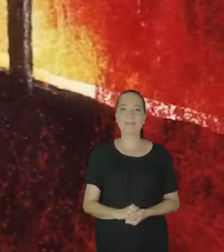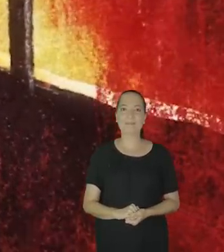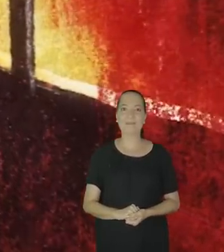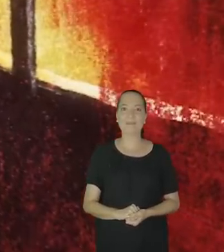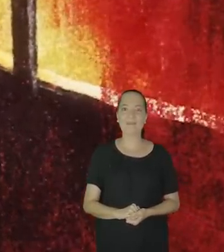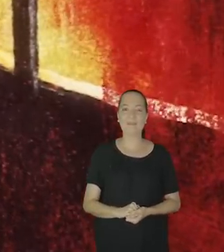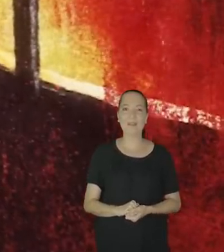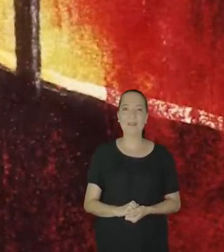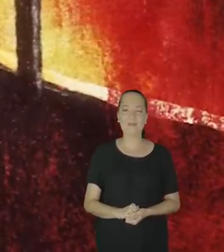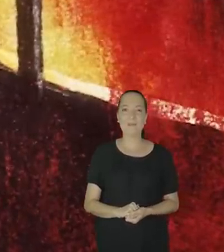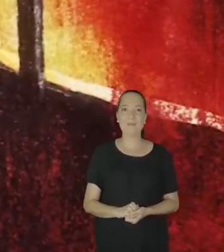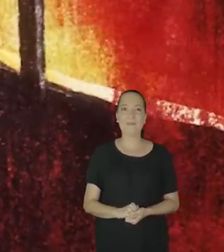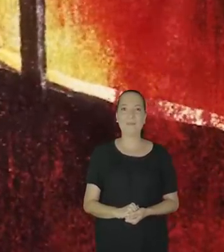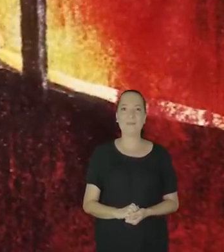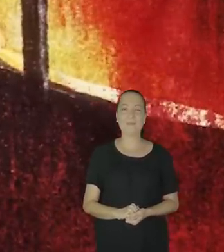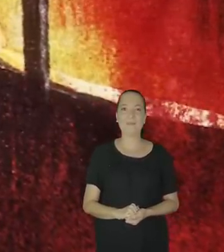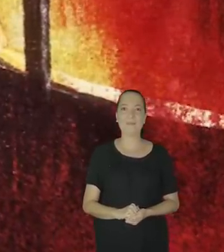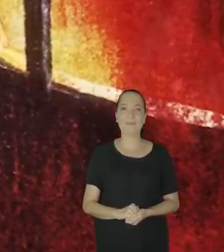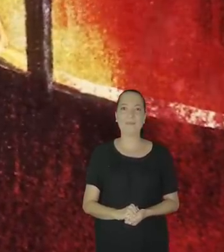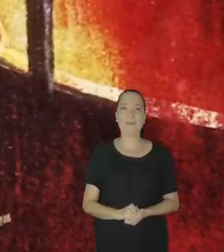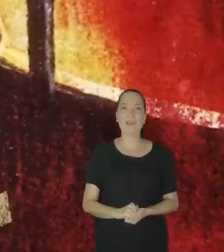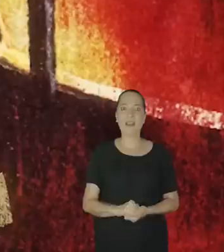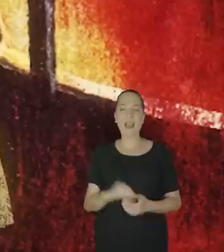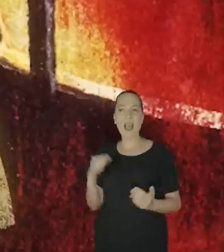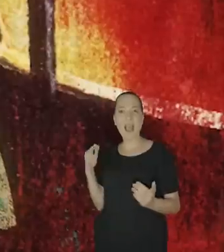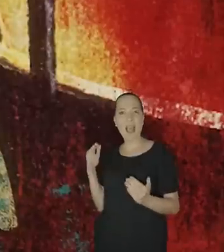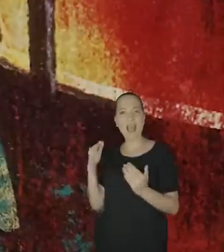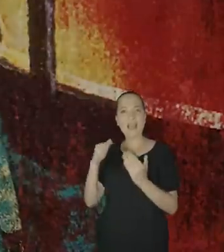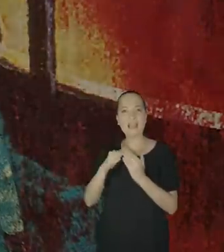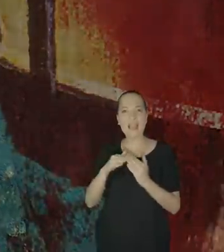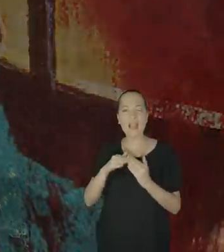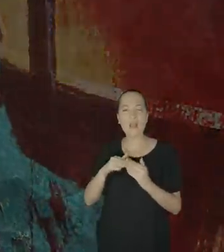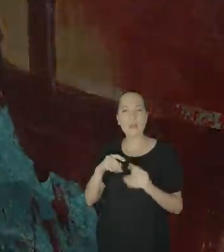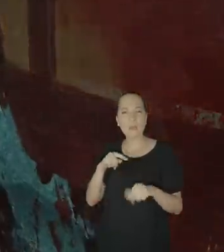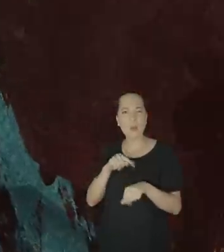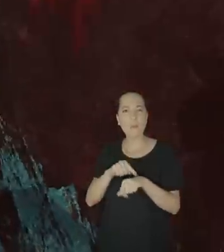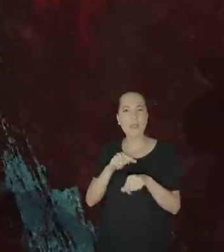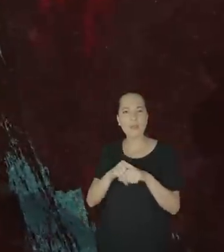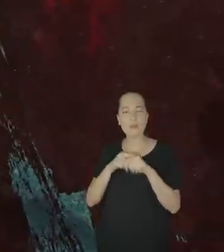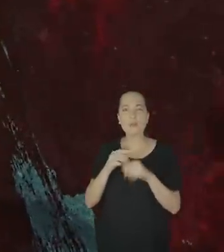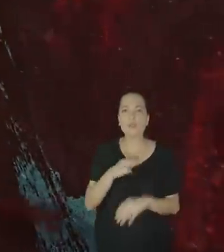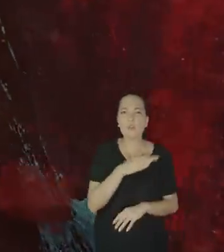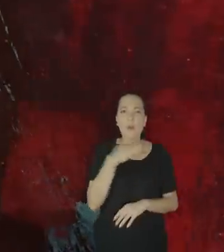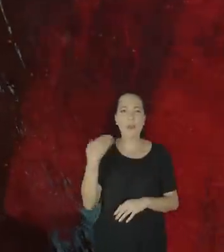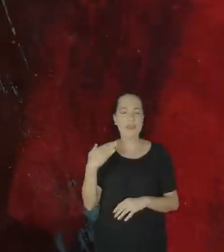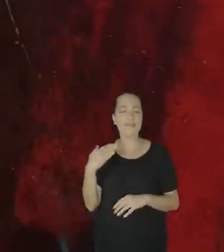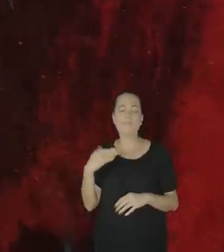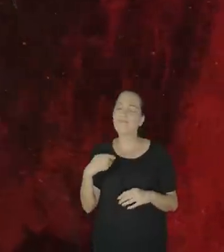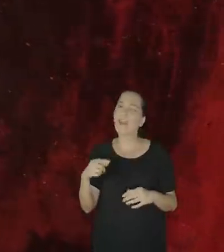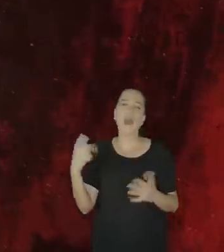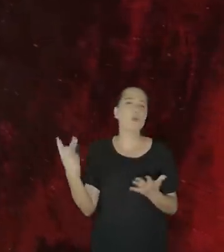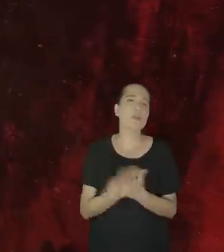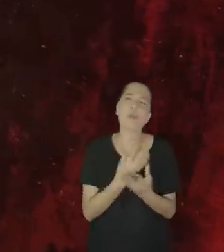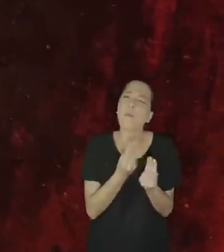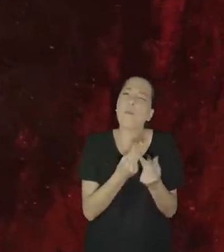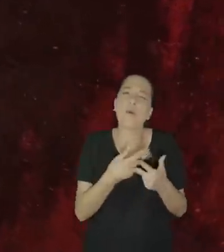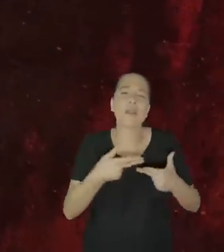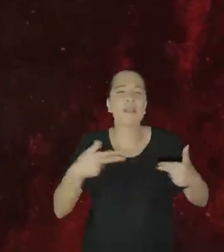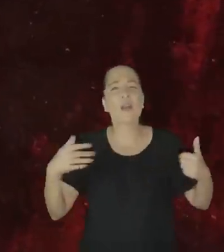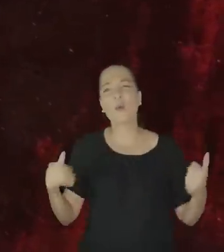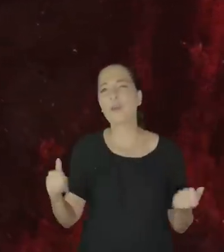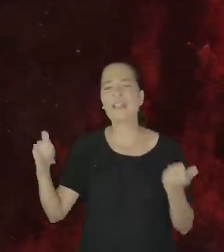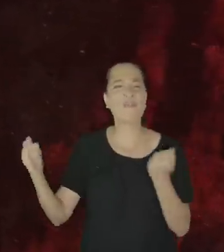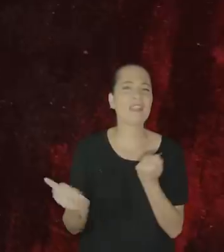obediente até a morte de cruz. Foi traído por um amigo, preso injustamente,